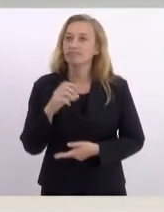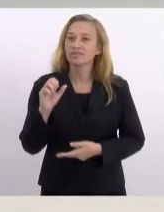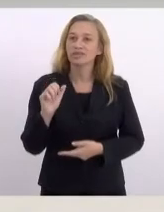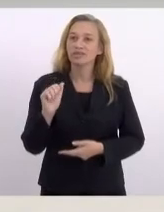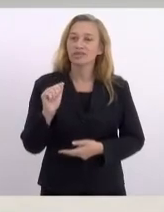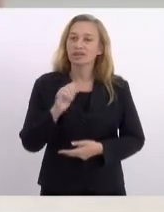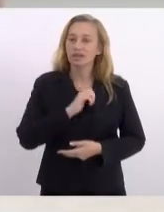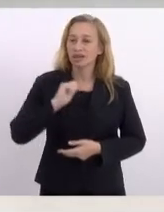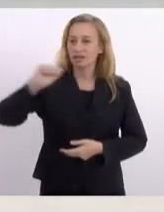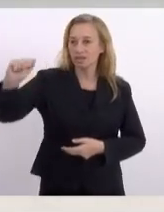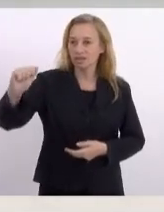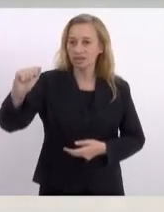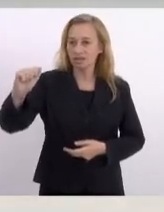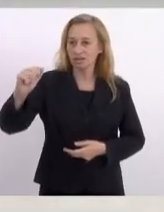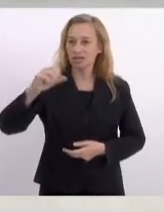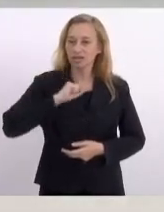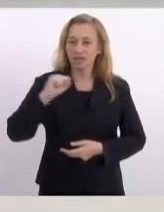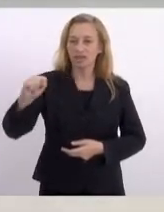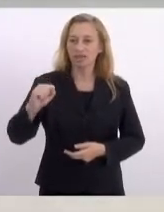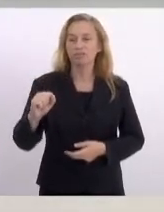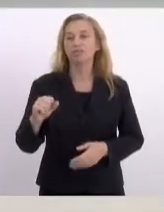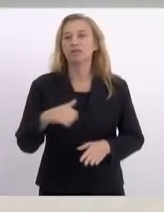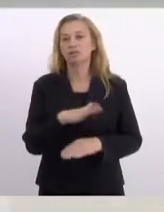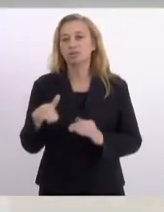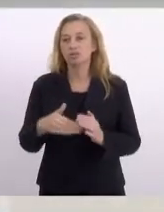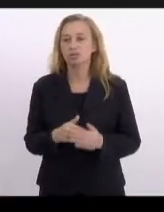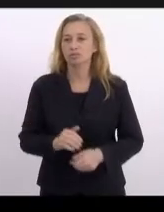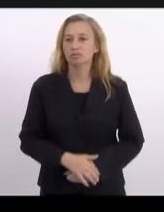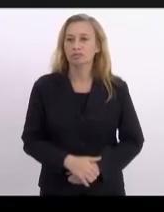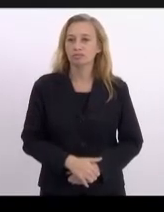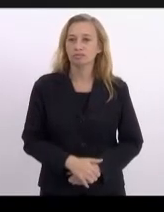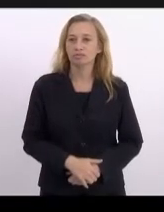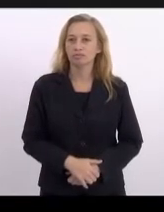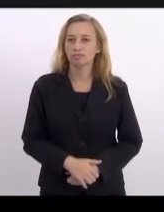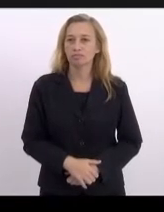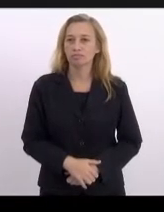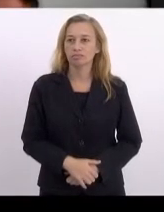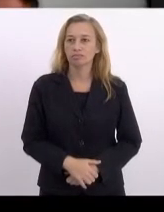para resistir, axé para todos.